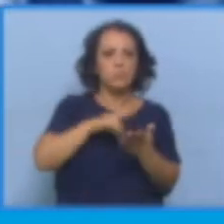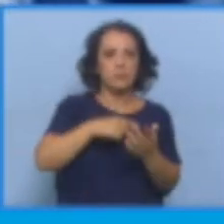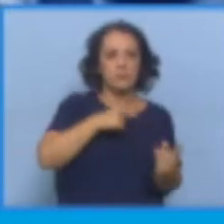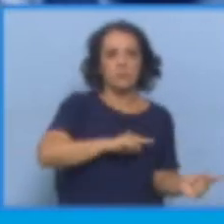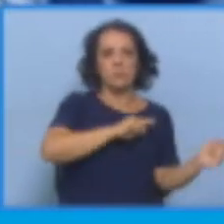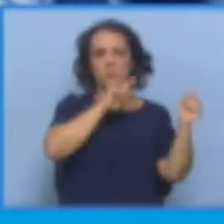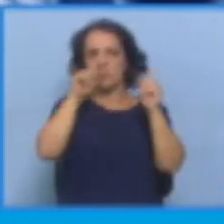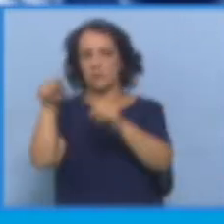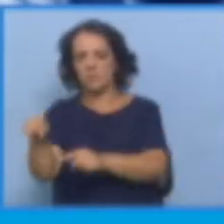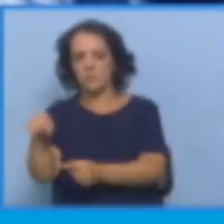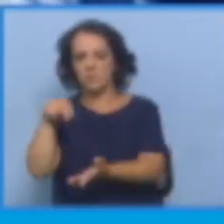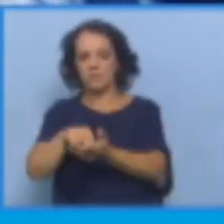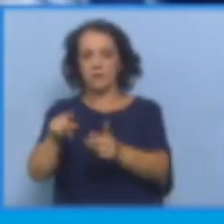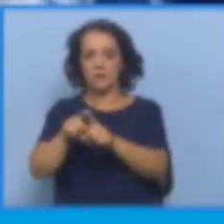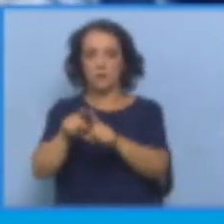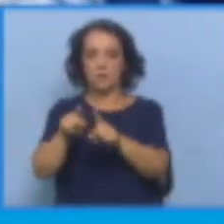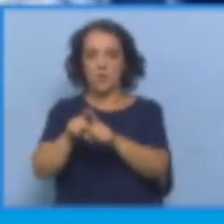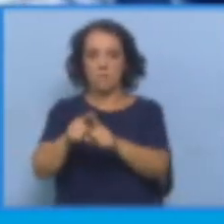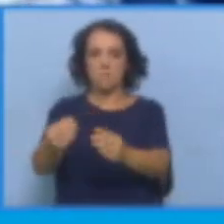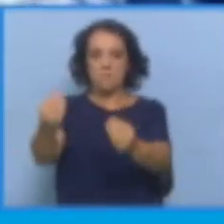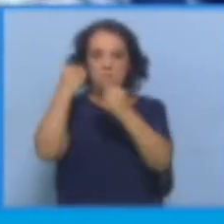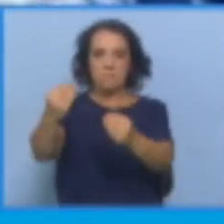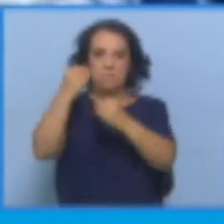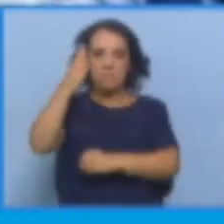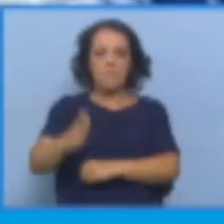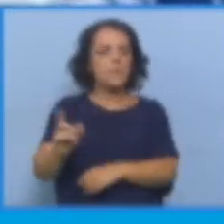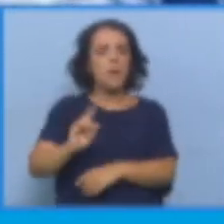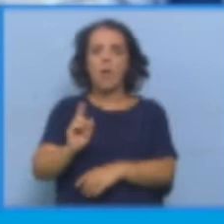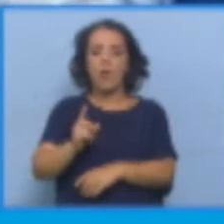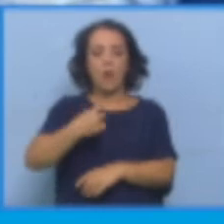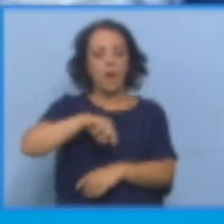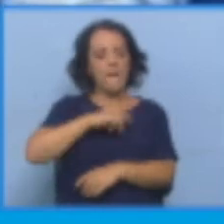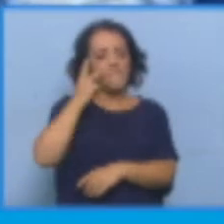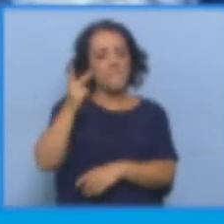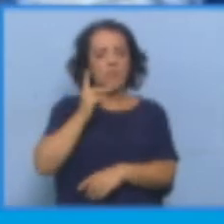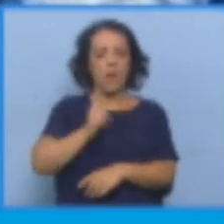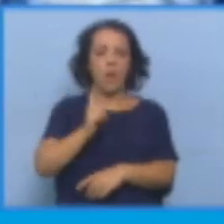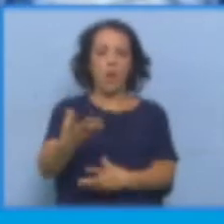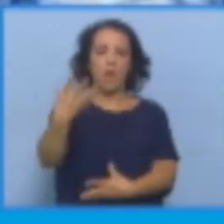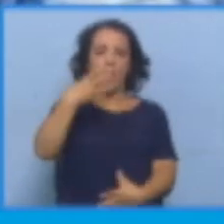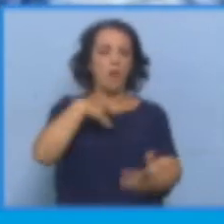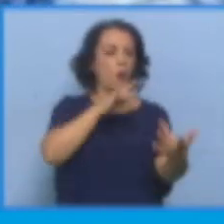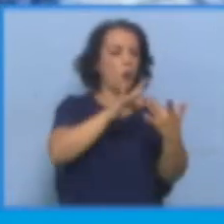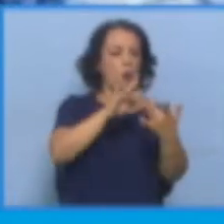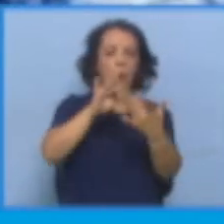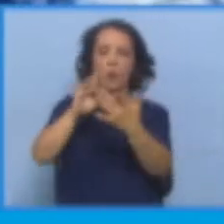a evangelização pura e dura, como se costuma dizer. É com a sua vida que eles vão evangelizar as pessoas que com eles se